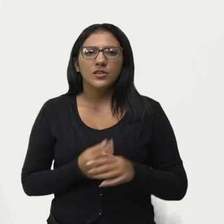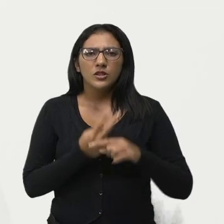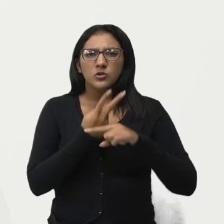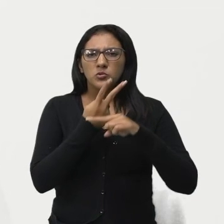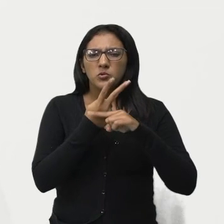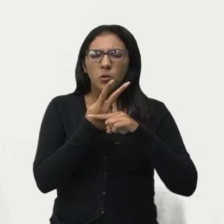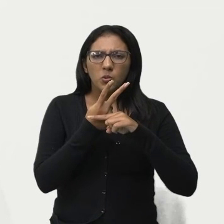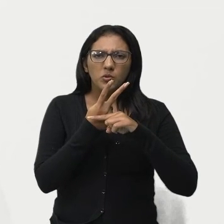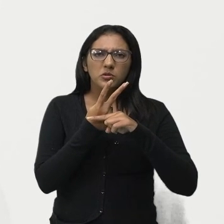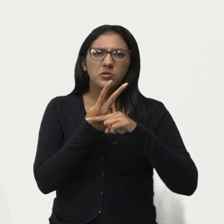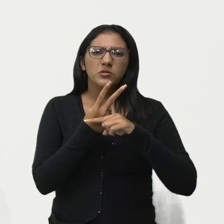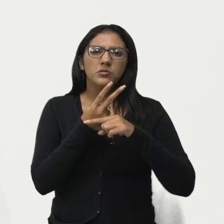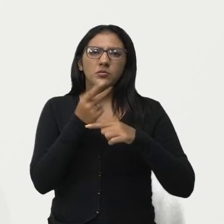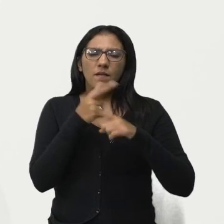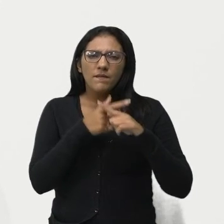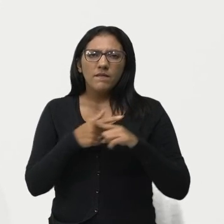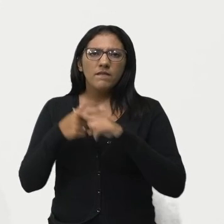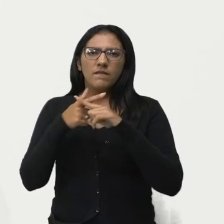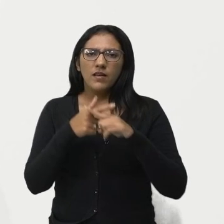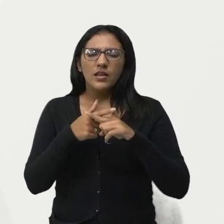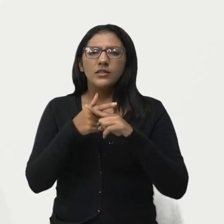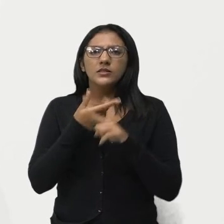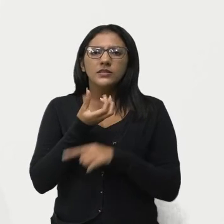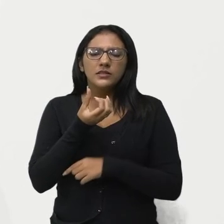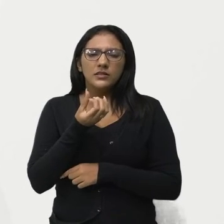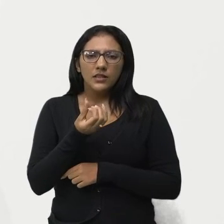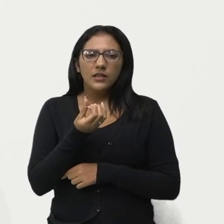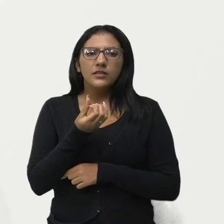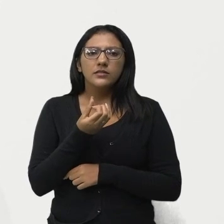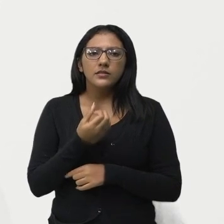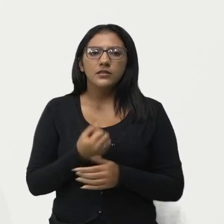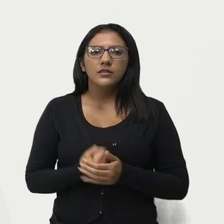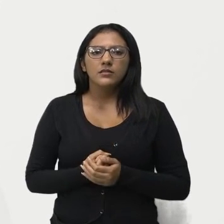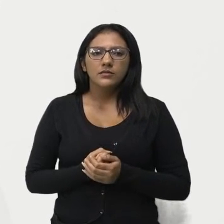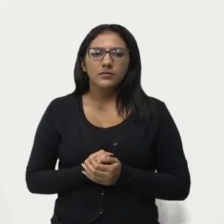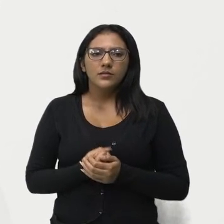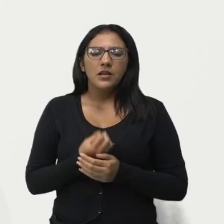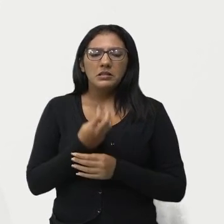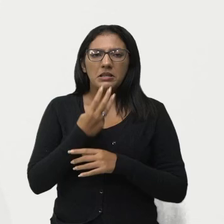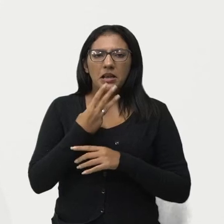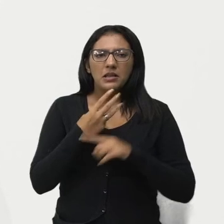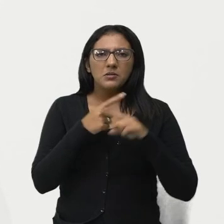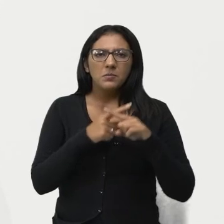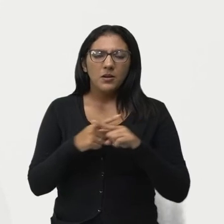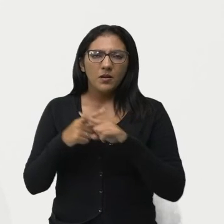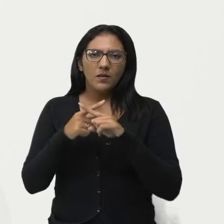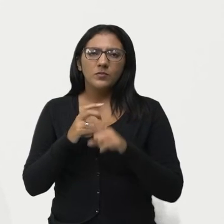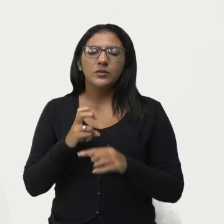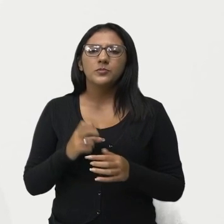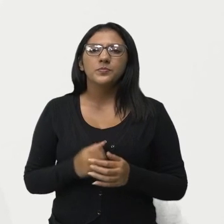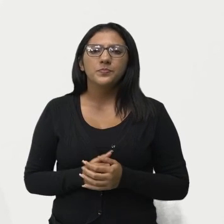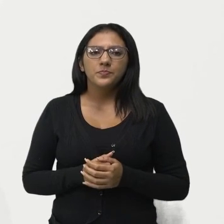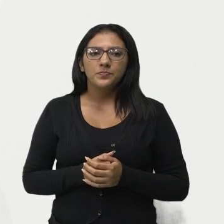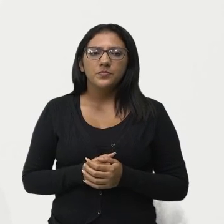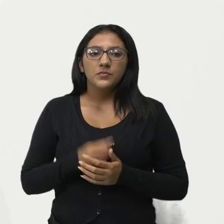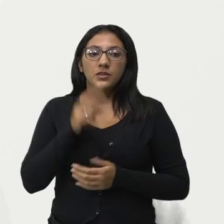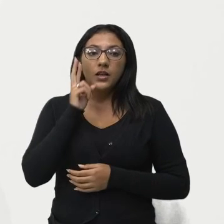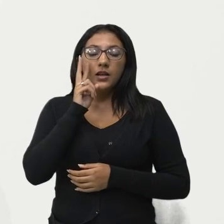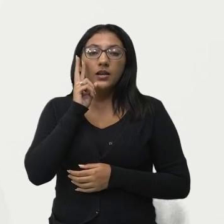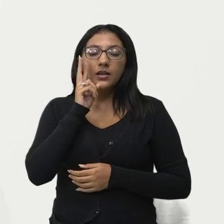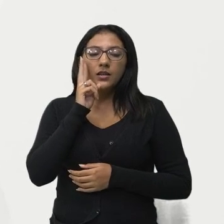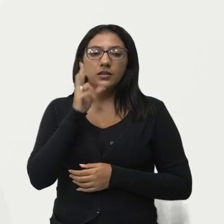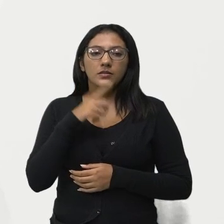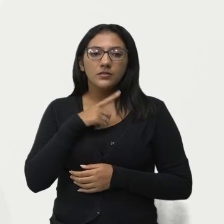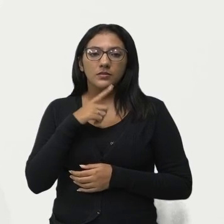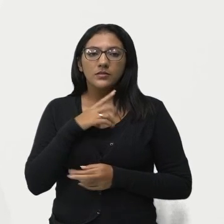com o sexto e 3 multiplicado com o quinto. Lembrando que o denominador desse 2 é igual a 1